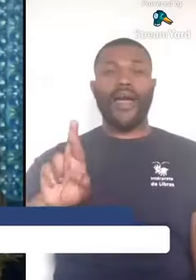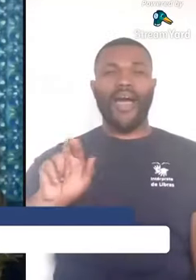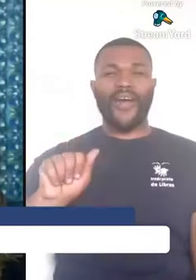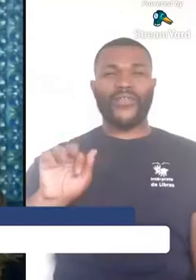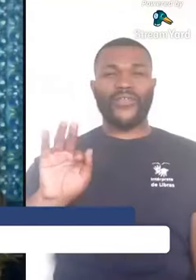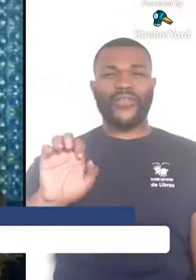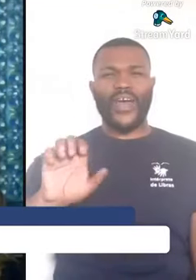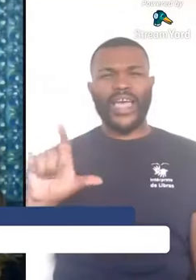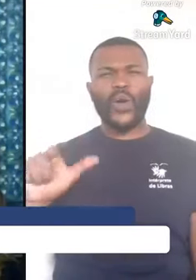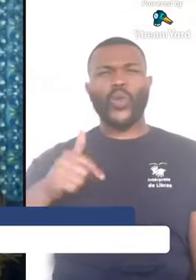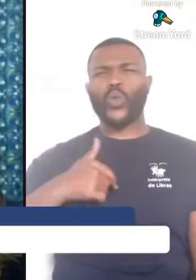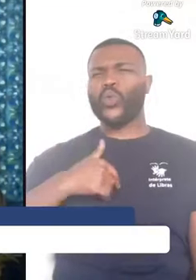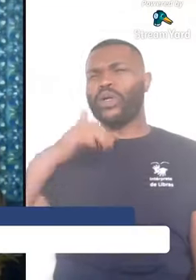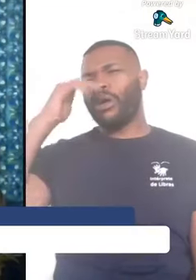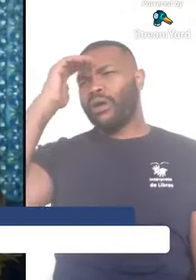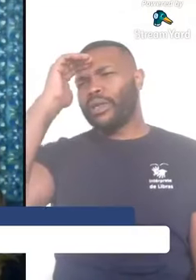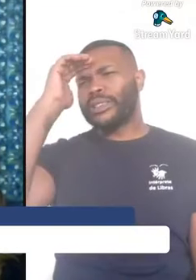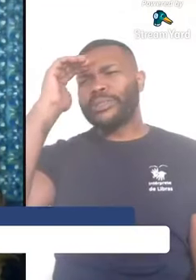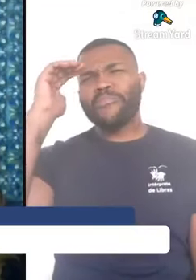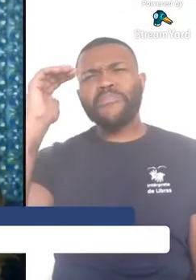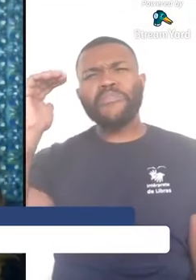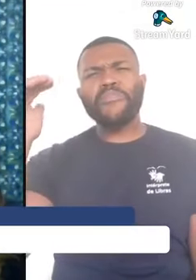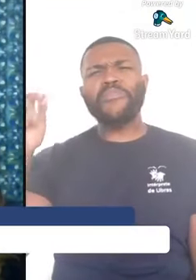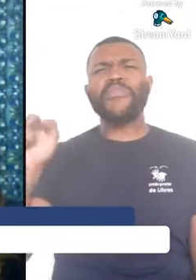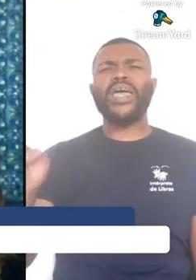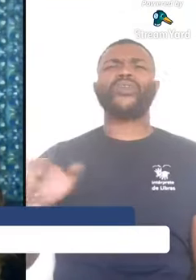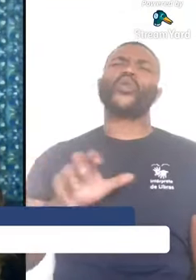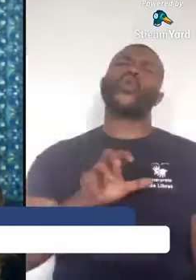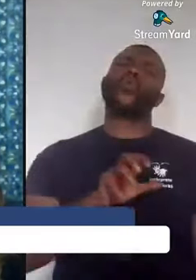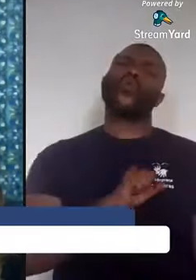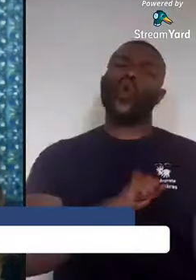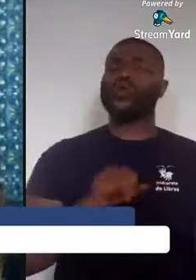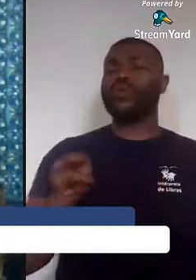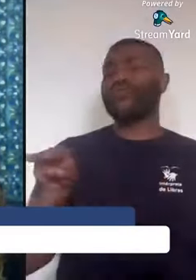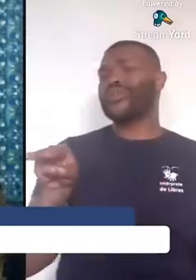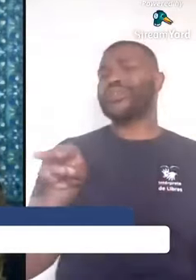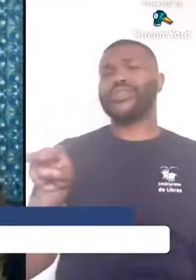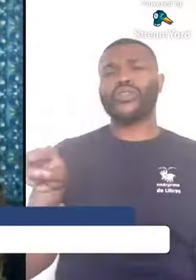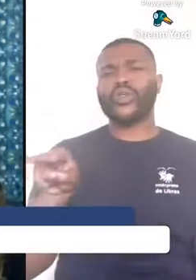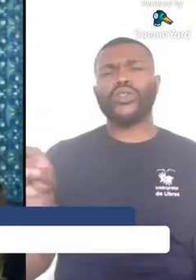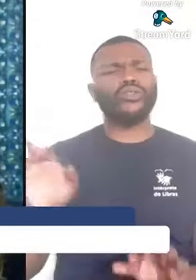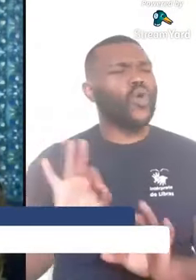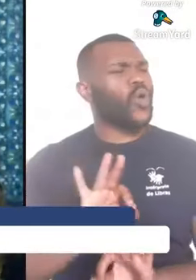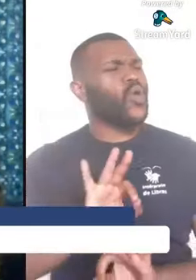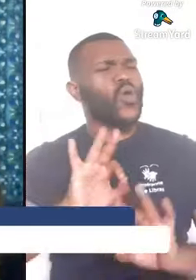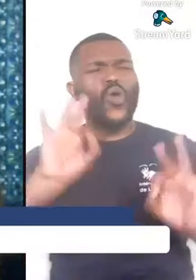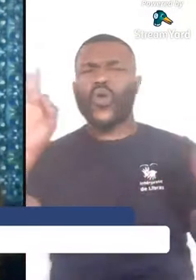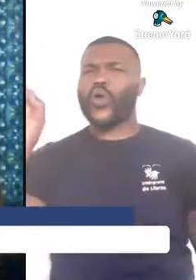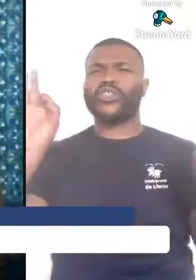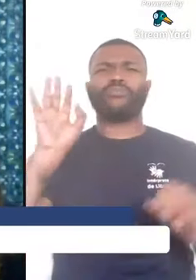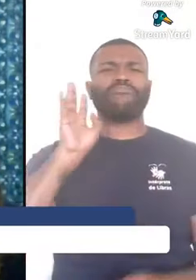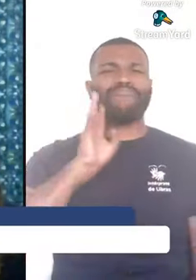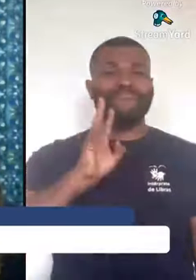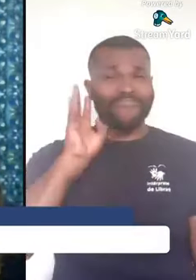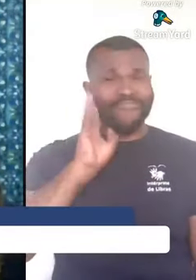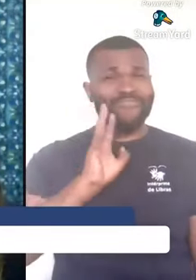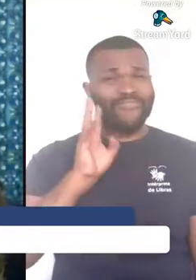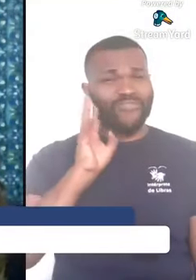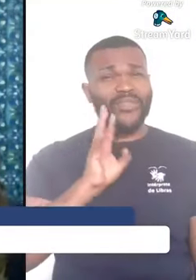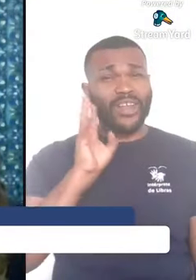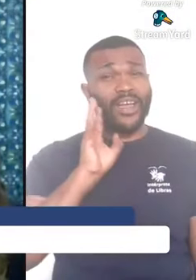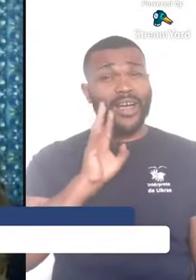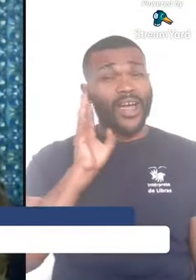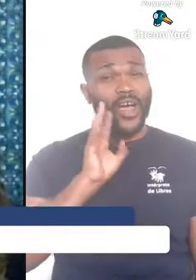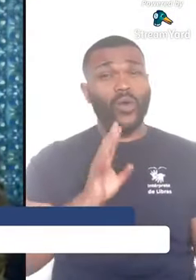respeito muito, gosto muito, né? Vocês dois são ótimos e é muito legal ter vocês nesse